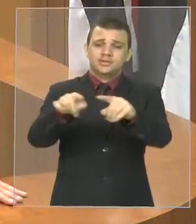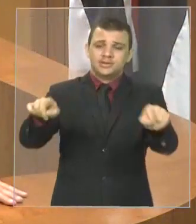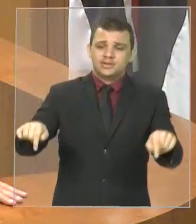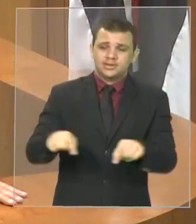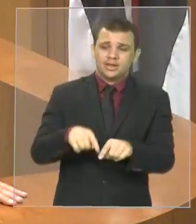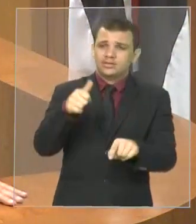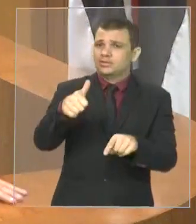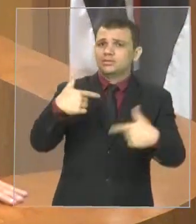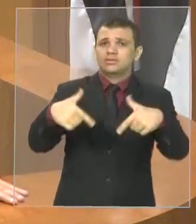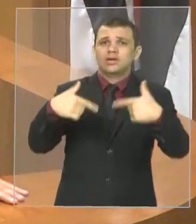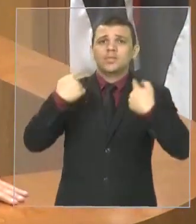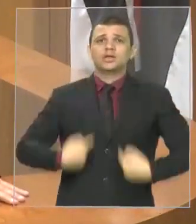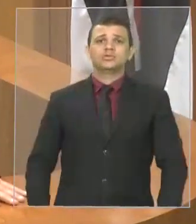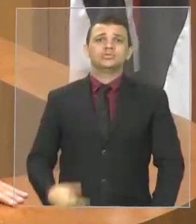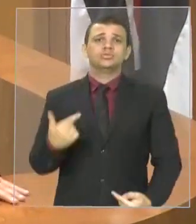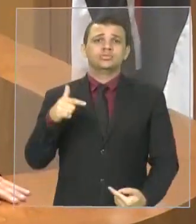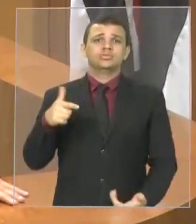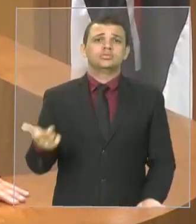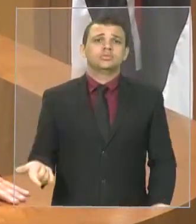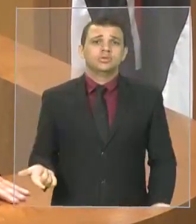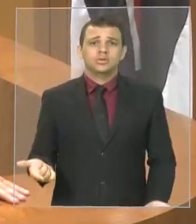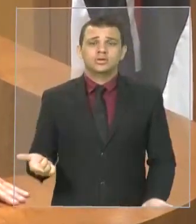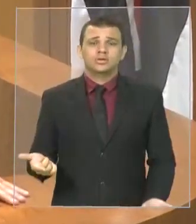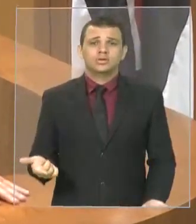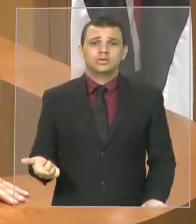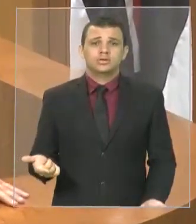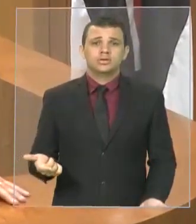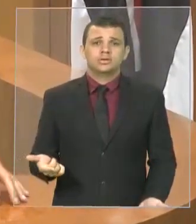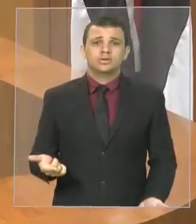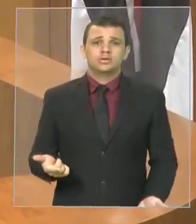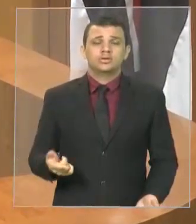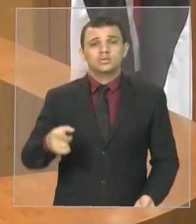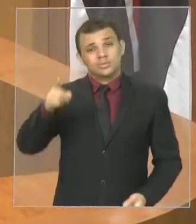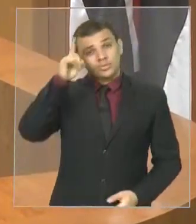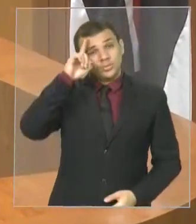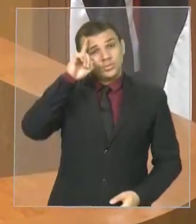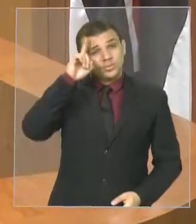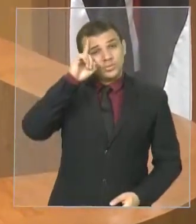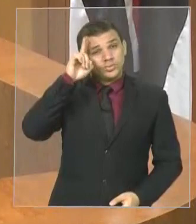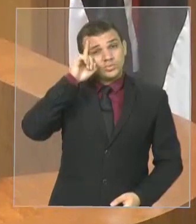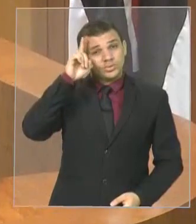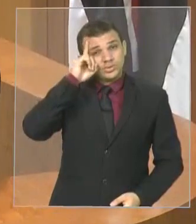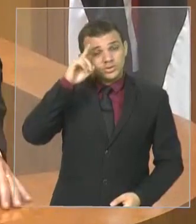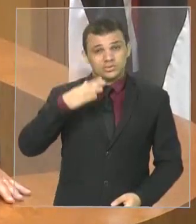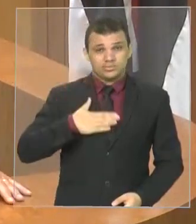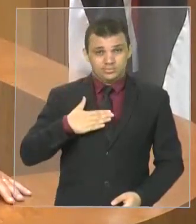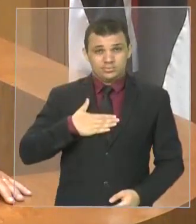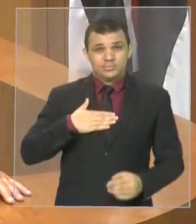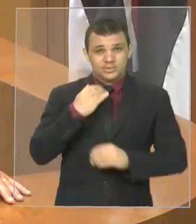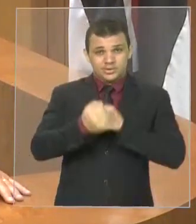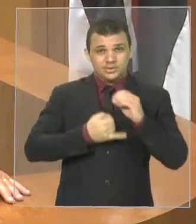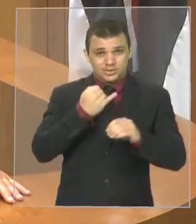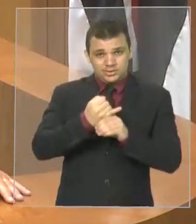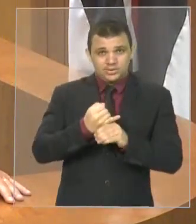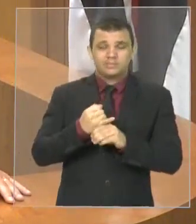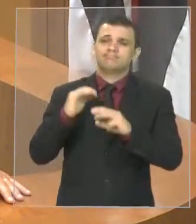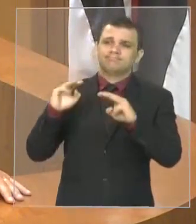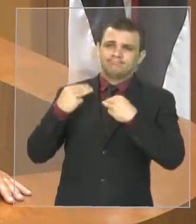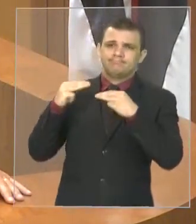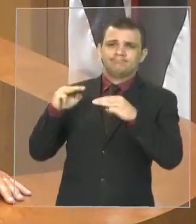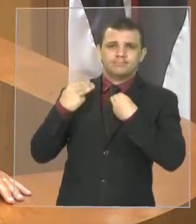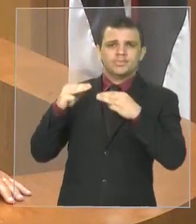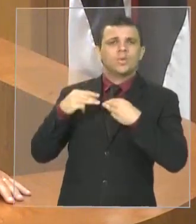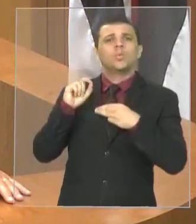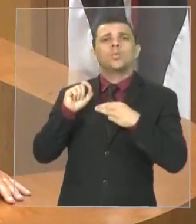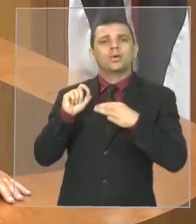os professores de São Luís? Todos os dias, senhores, eu recebo nas minhas redes sociais reclamações de pais